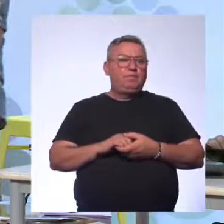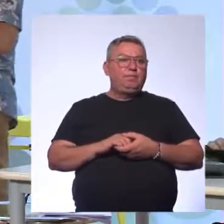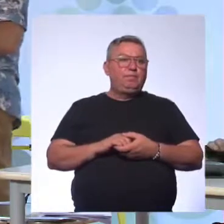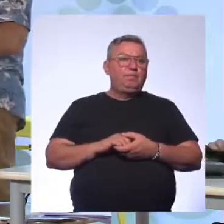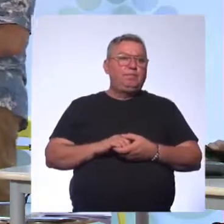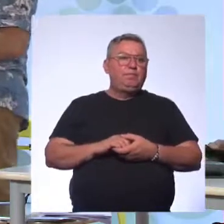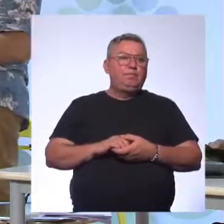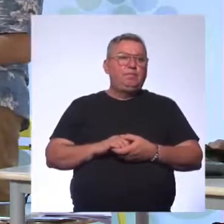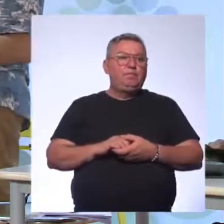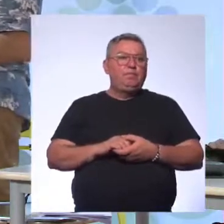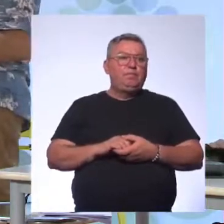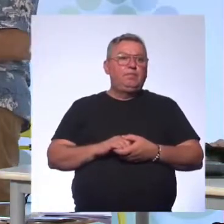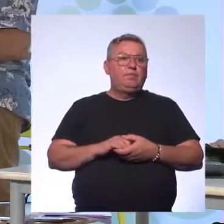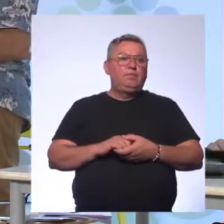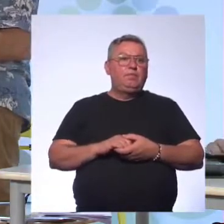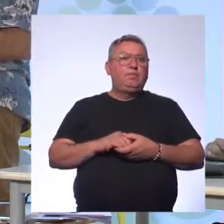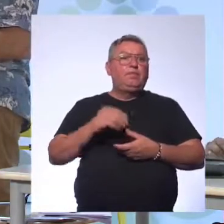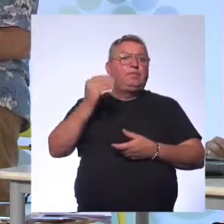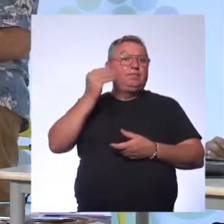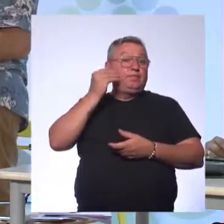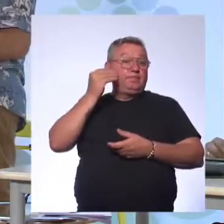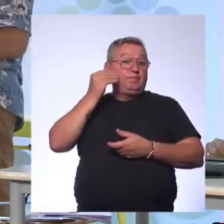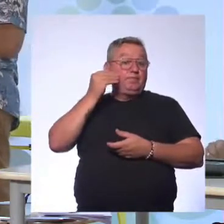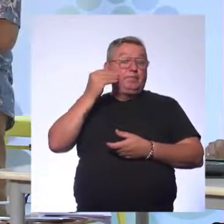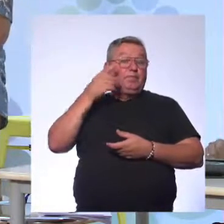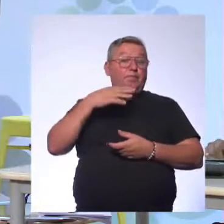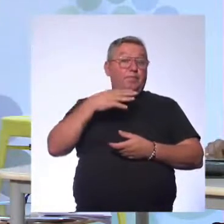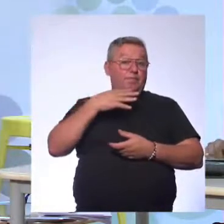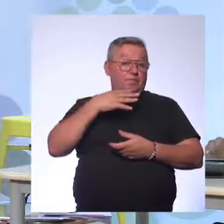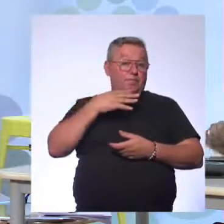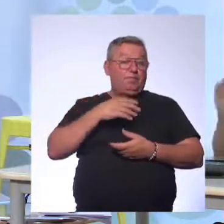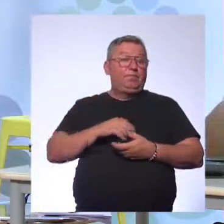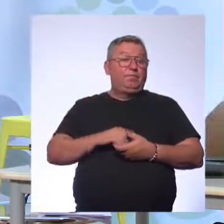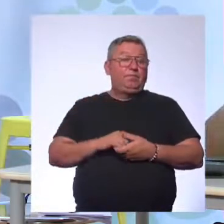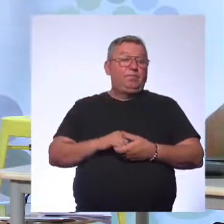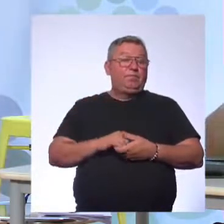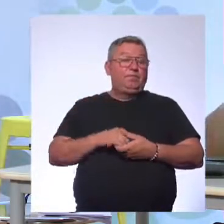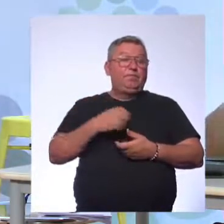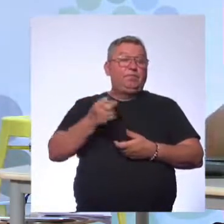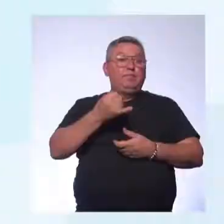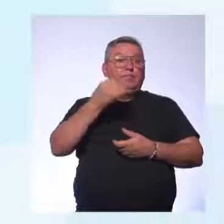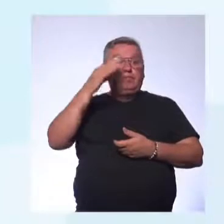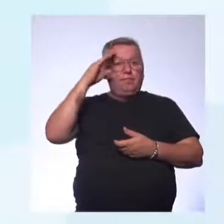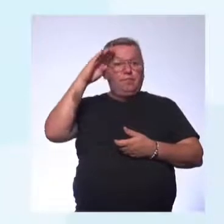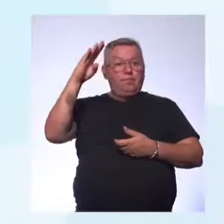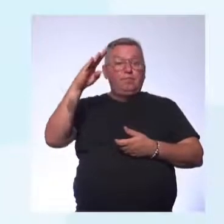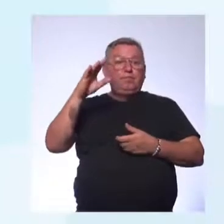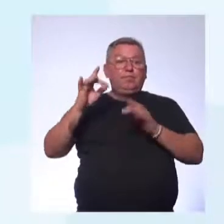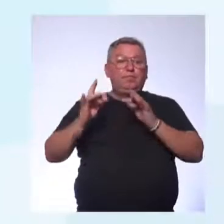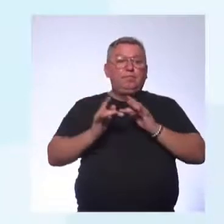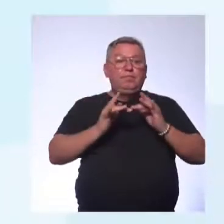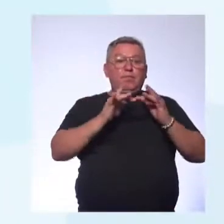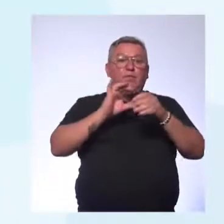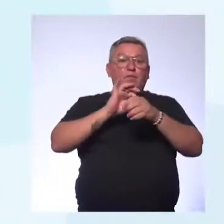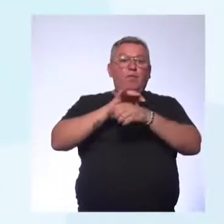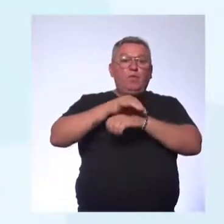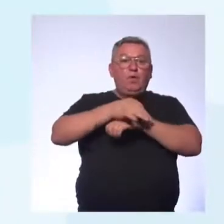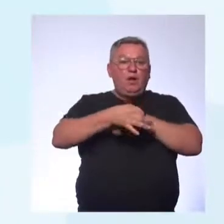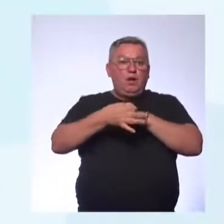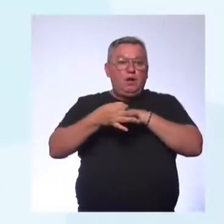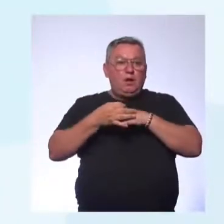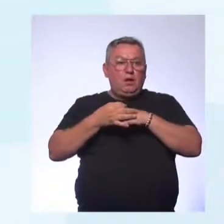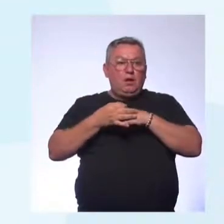temos testando os conhecimentos e quais as principais interações entre